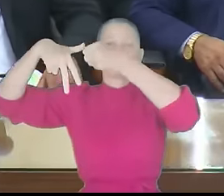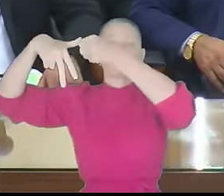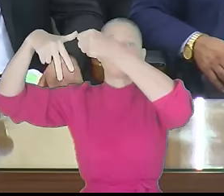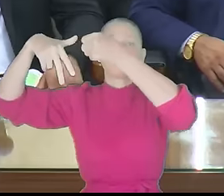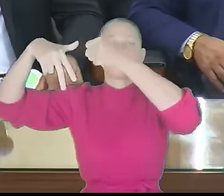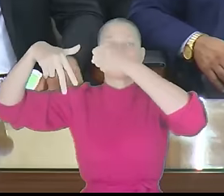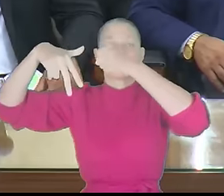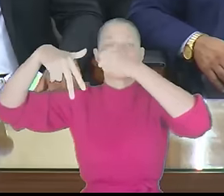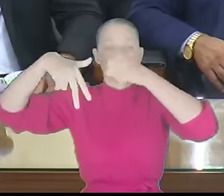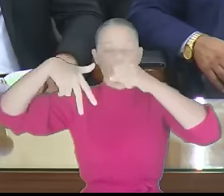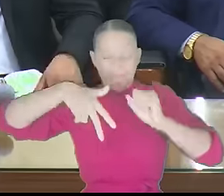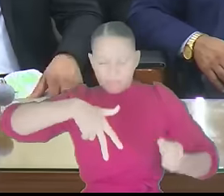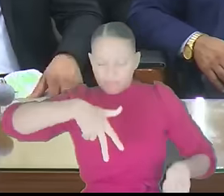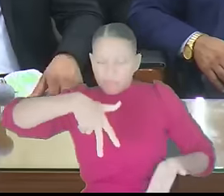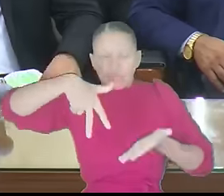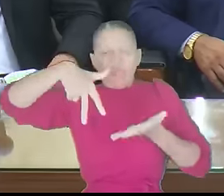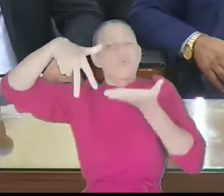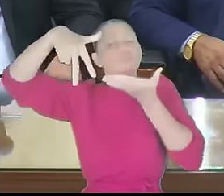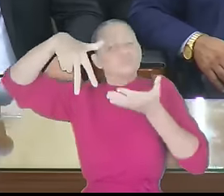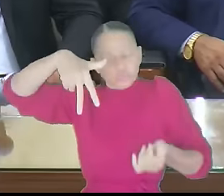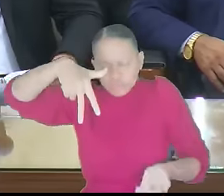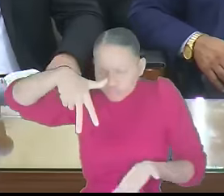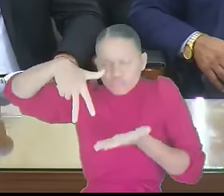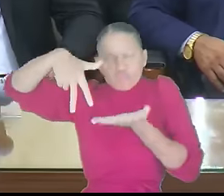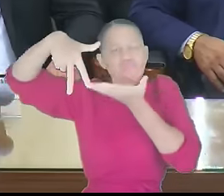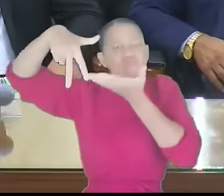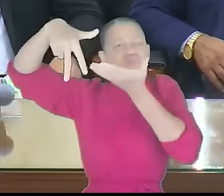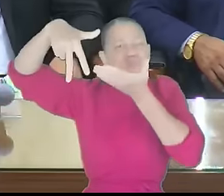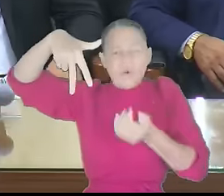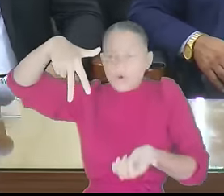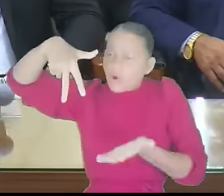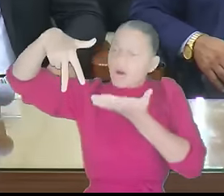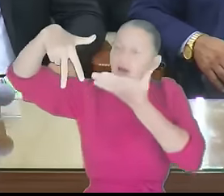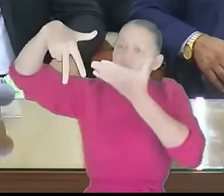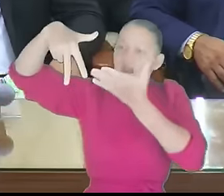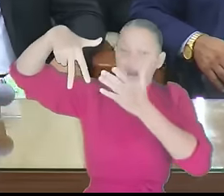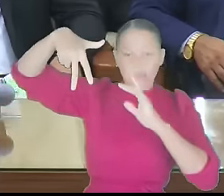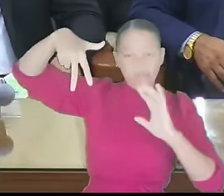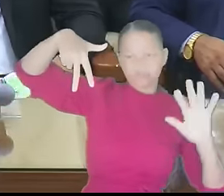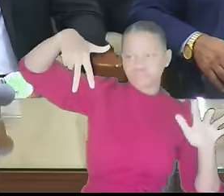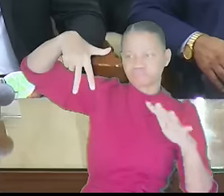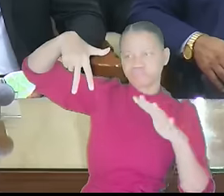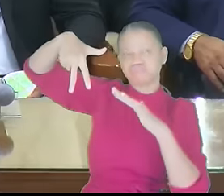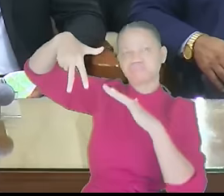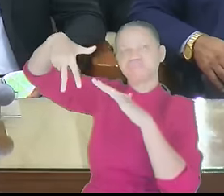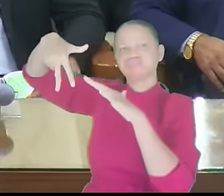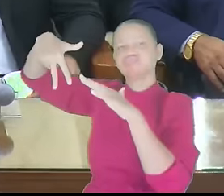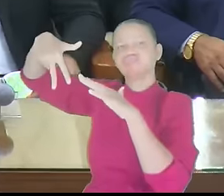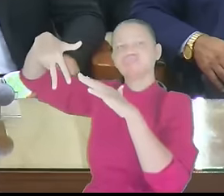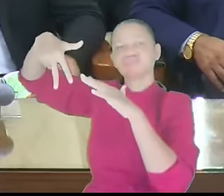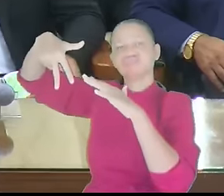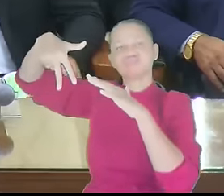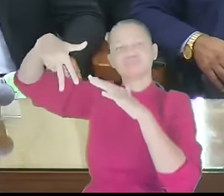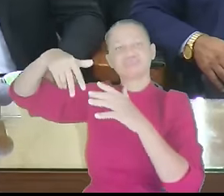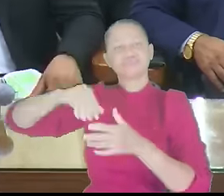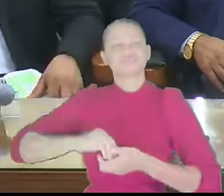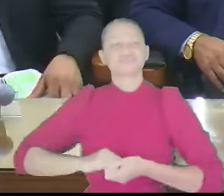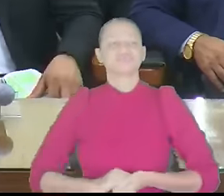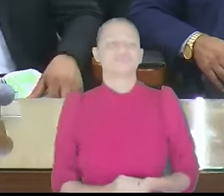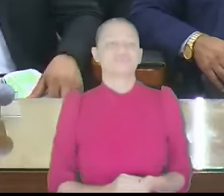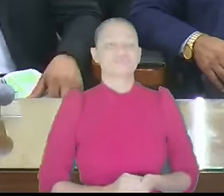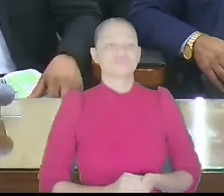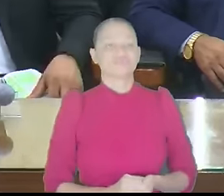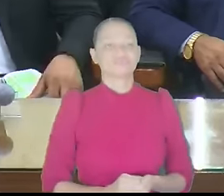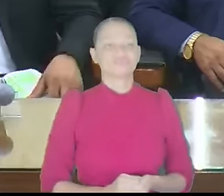Levante Jesus, levante Jesus, levante Jesus, que você vai atrair o povo a Jesus. Aleluia. Agora